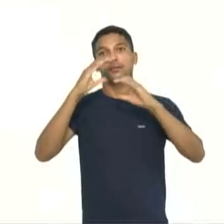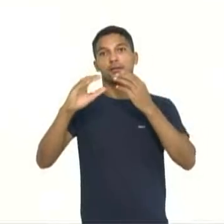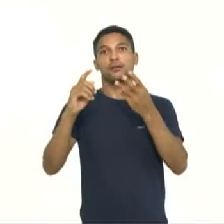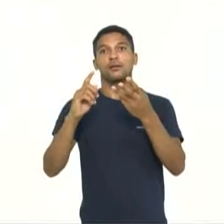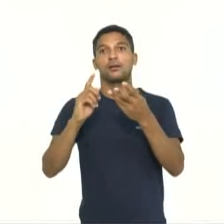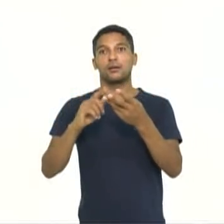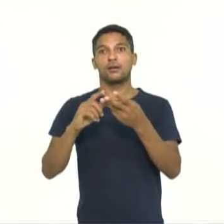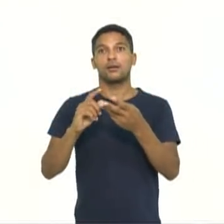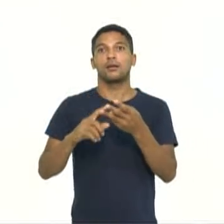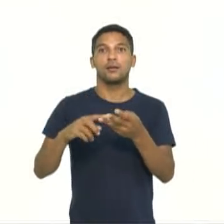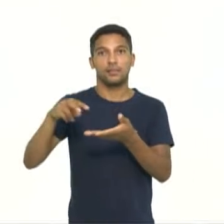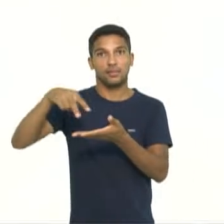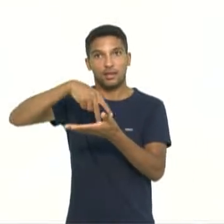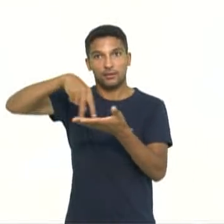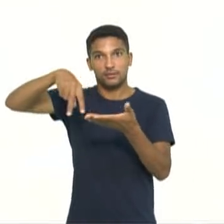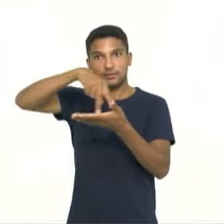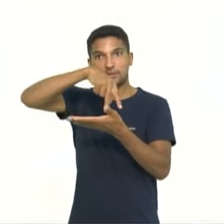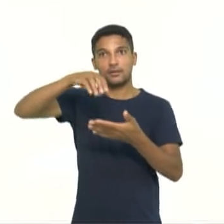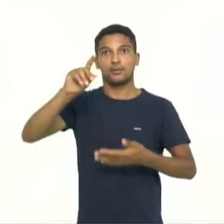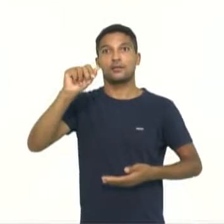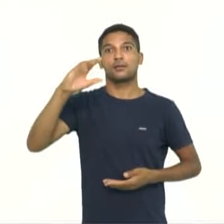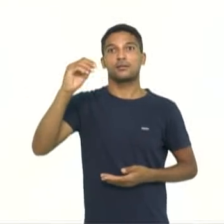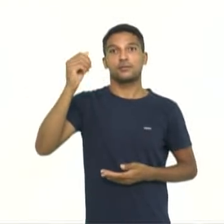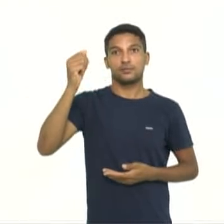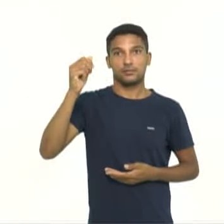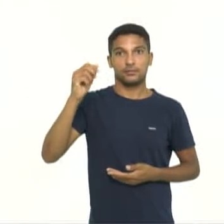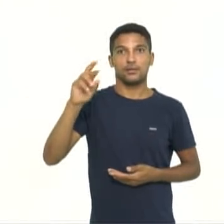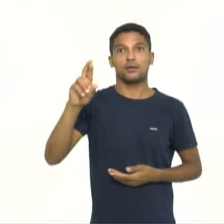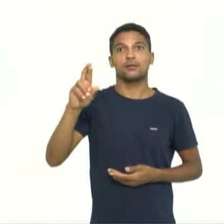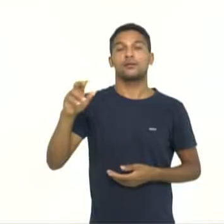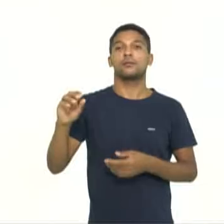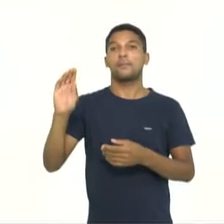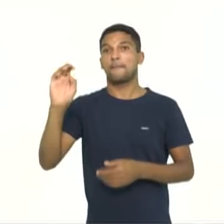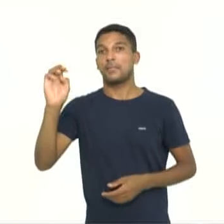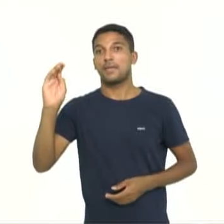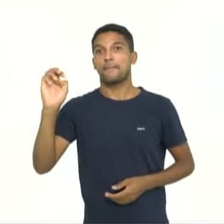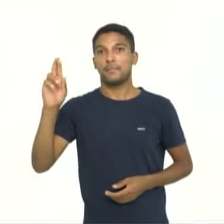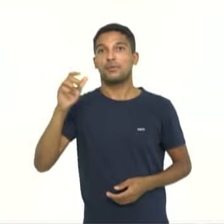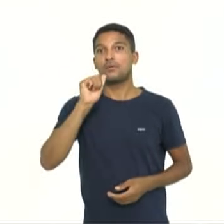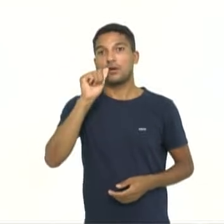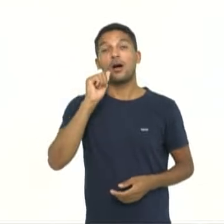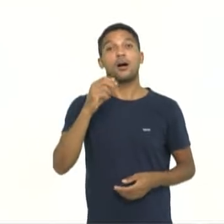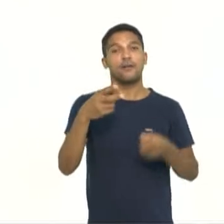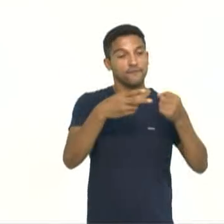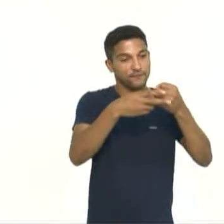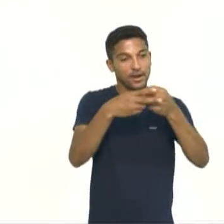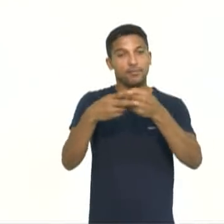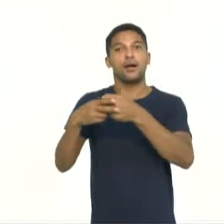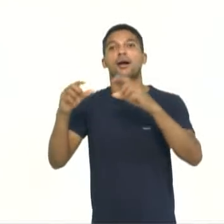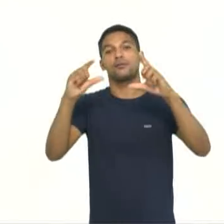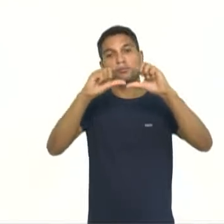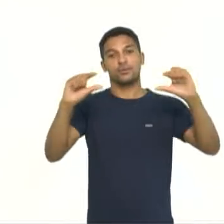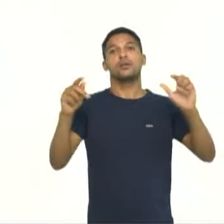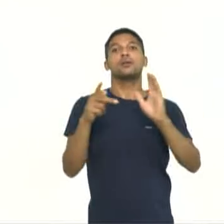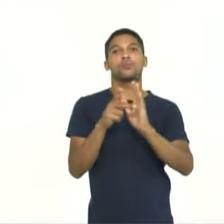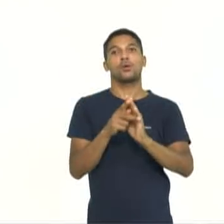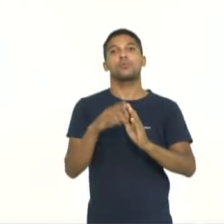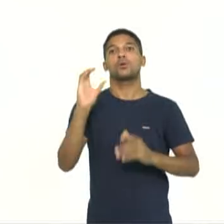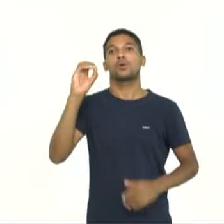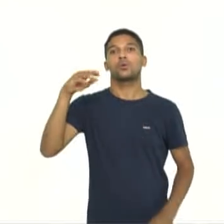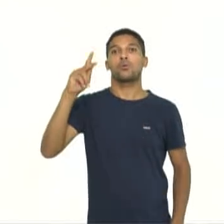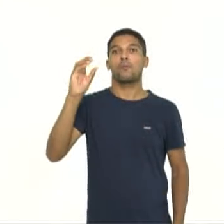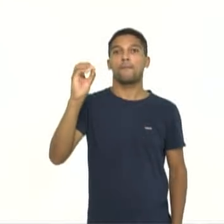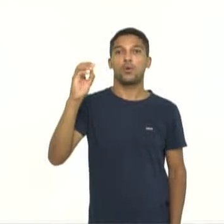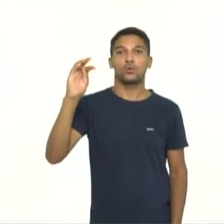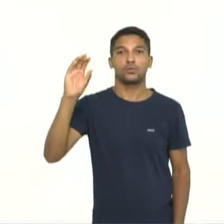composto, né? Por várias orações, vários verbos. Na letra D, pessoal, eu sou o cara. Opa, já